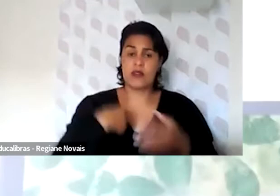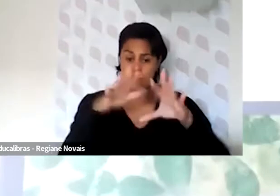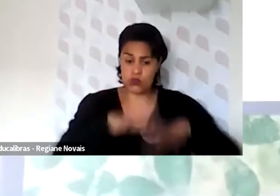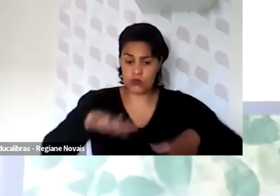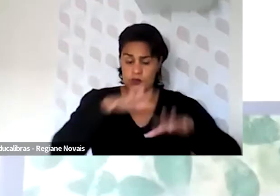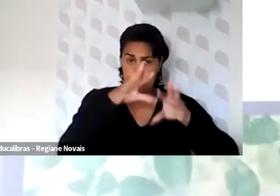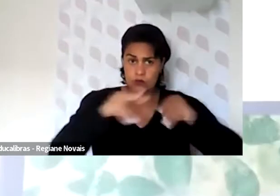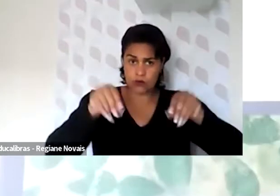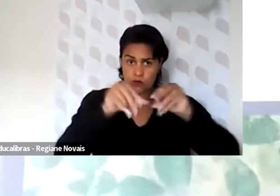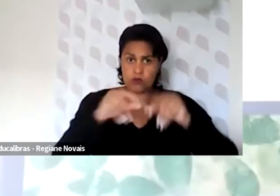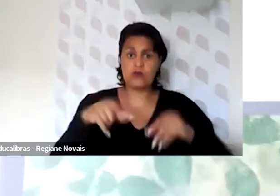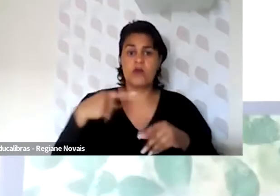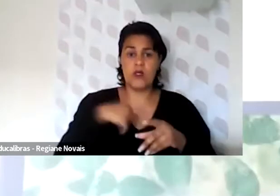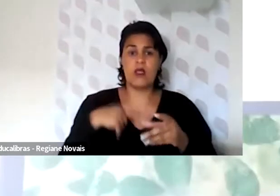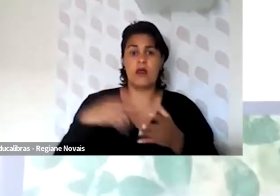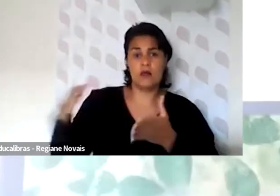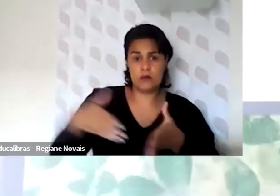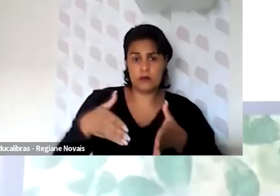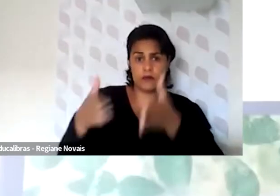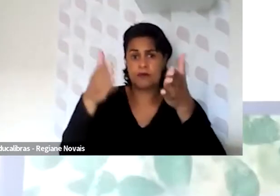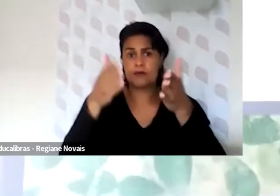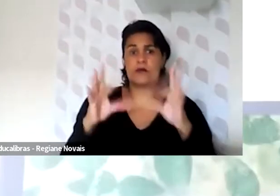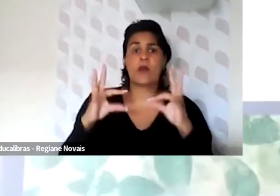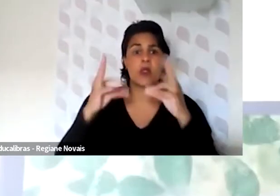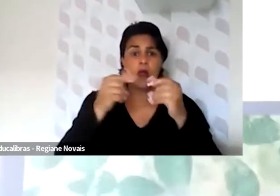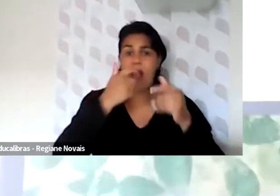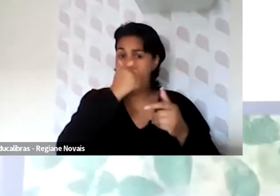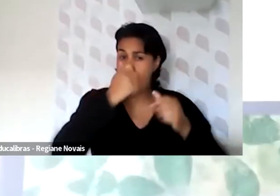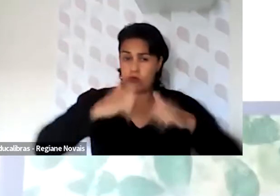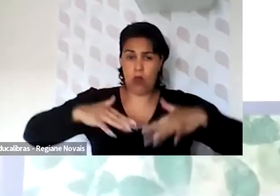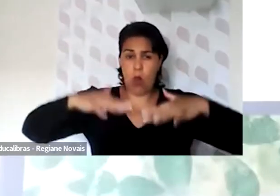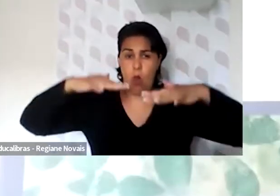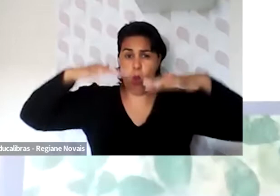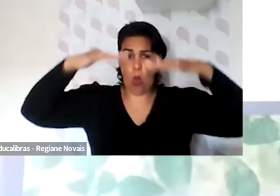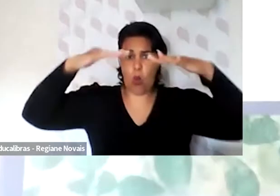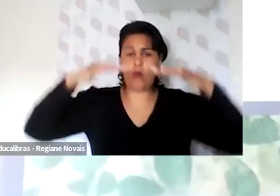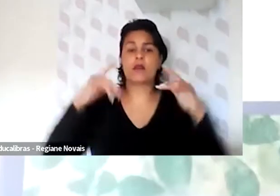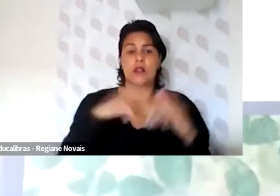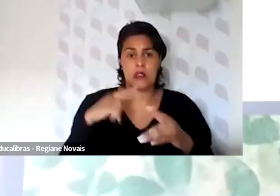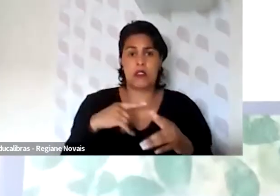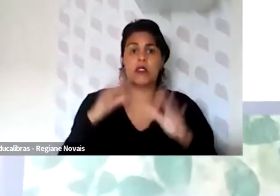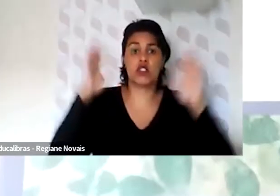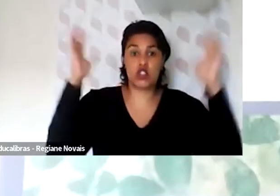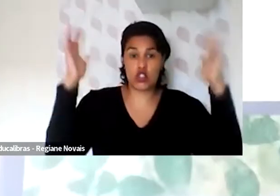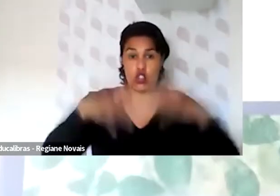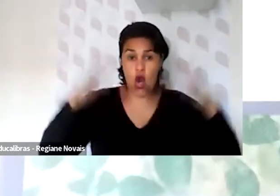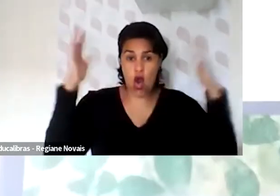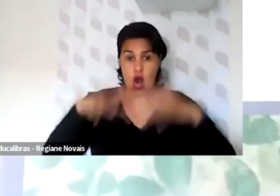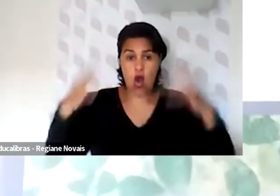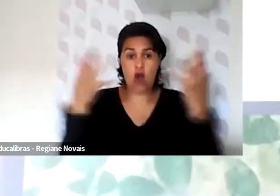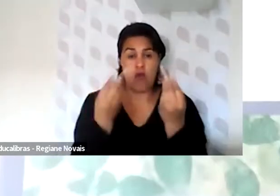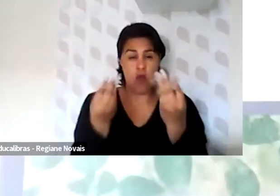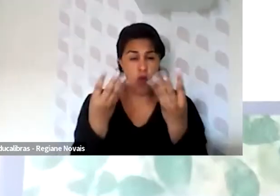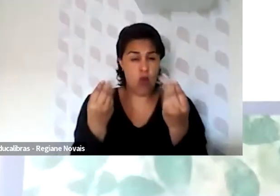as nossas estradas de acesso todas alagadas, né? Já não chove quando deveria e quando chove,